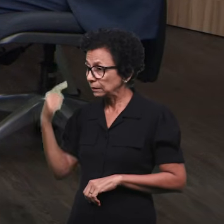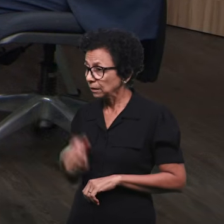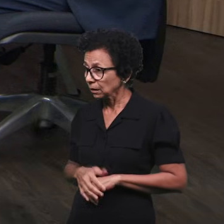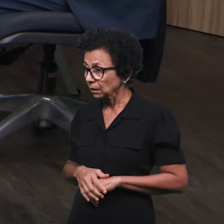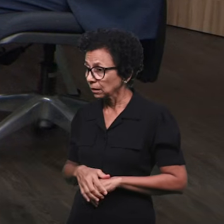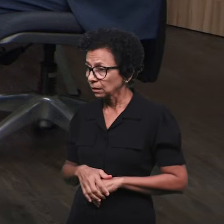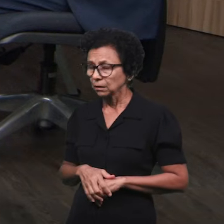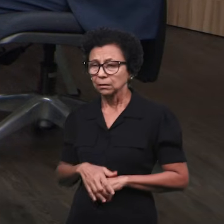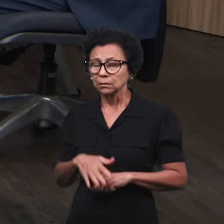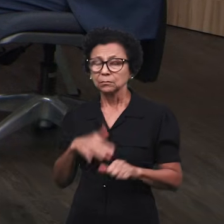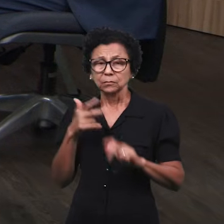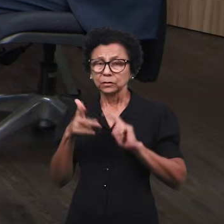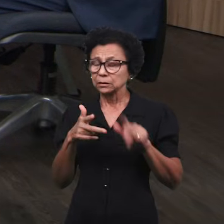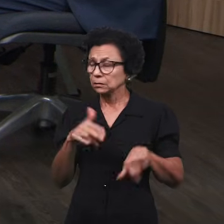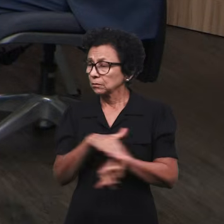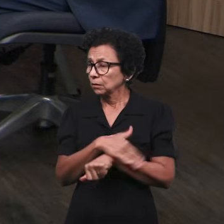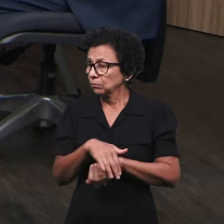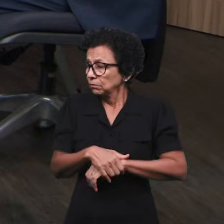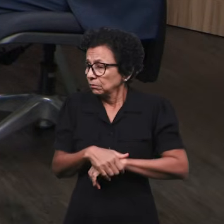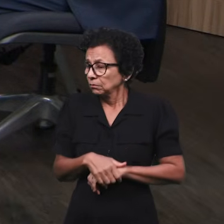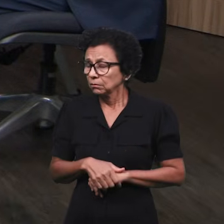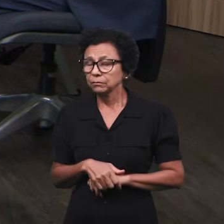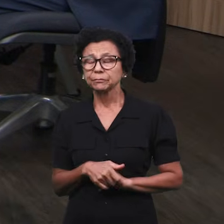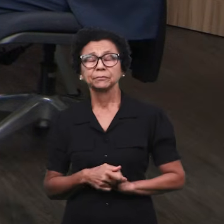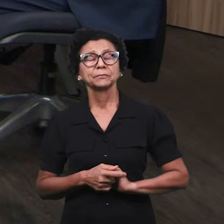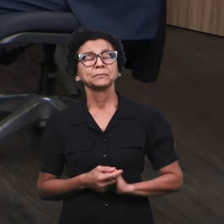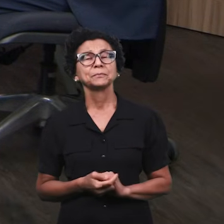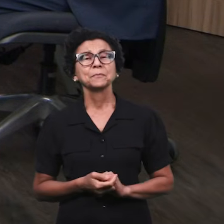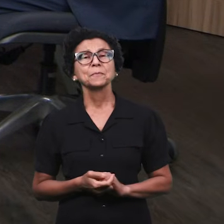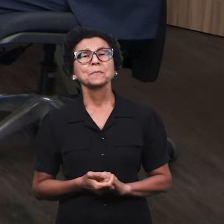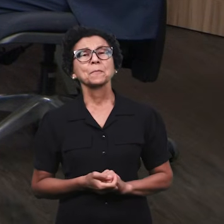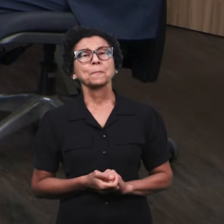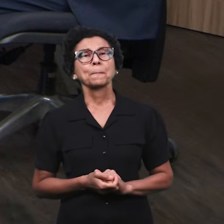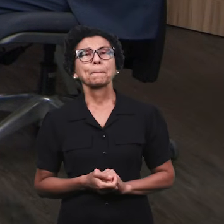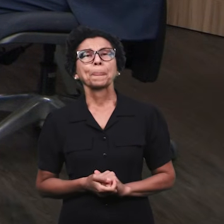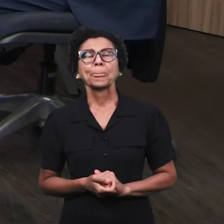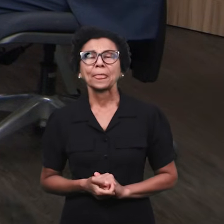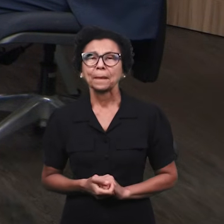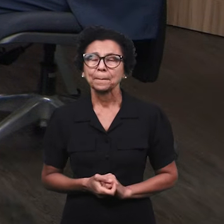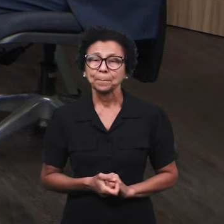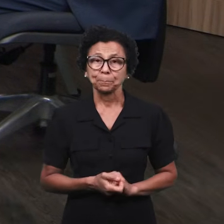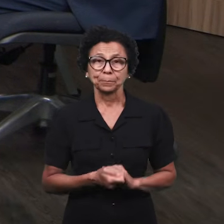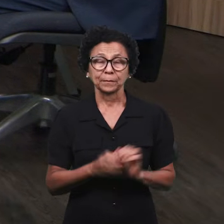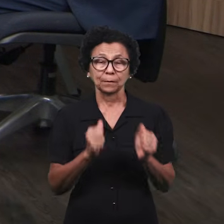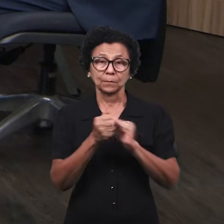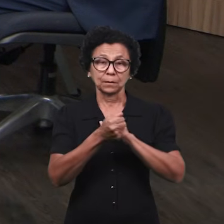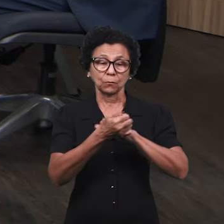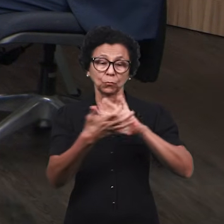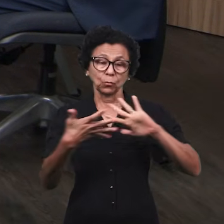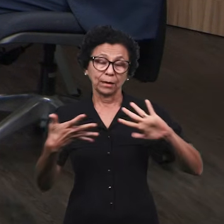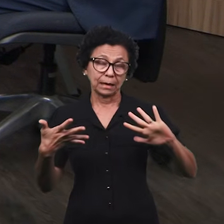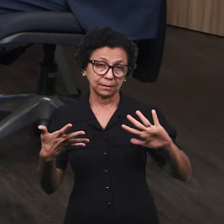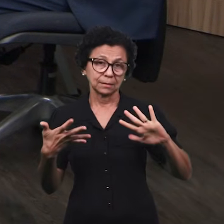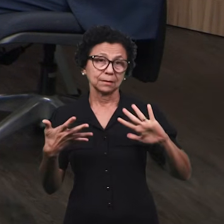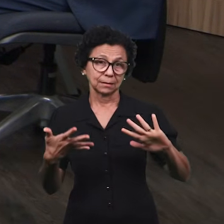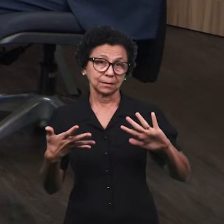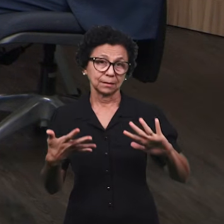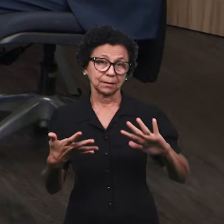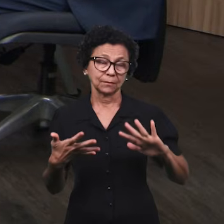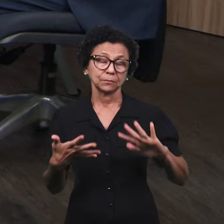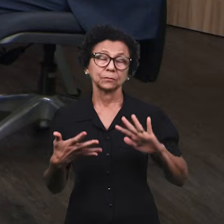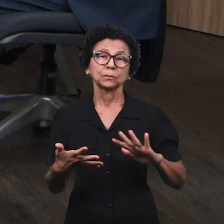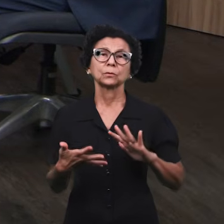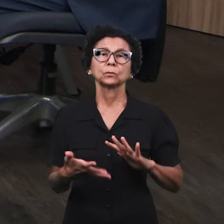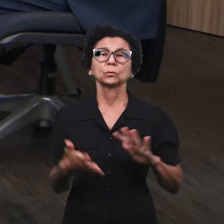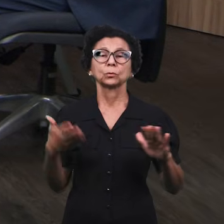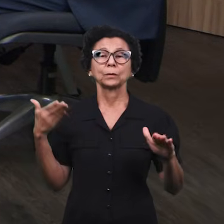e foi assim que o Senhor foi me fazendo entender a fluência. Mas a fluência mesmo foi quando eu entrei na